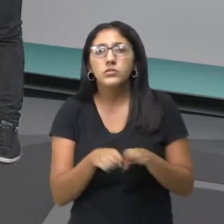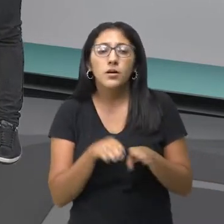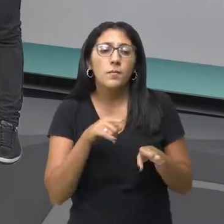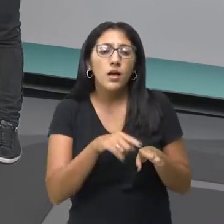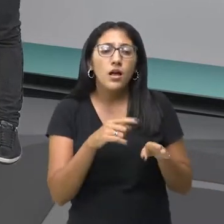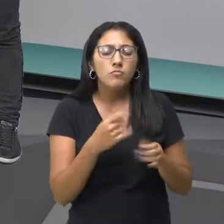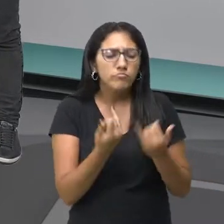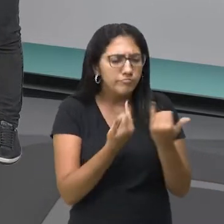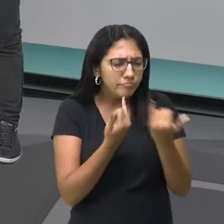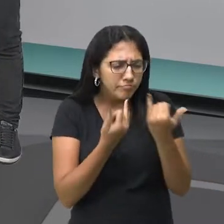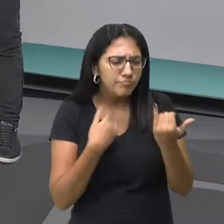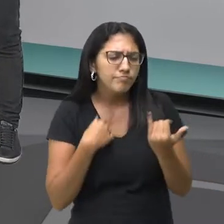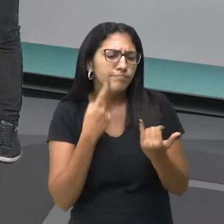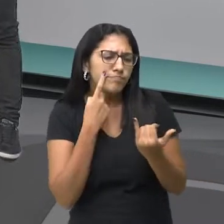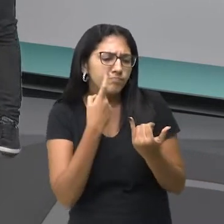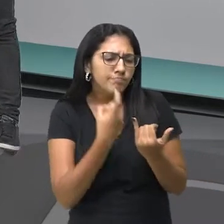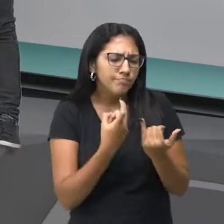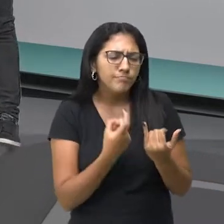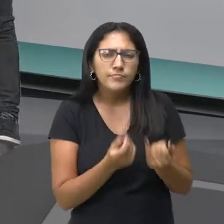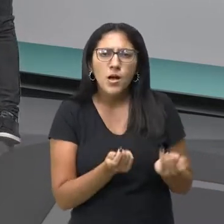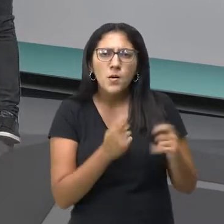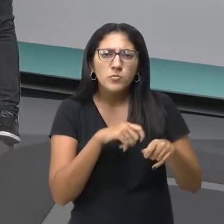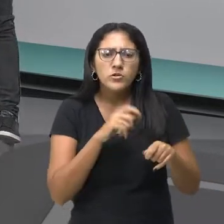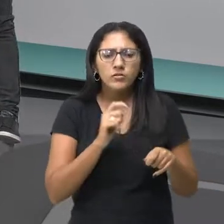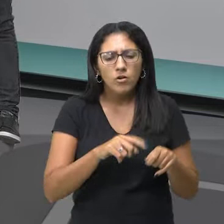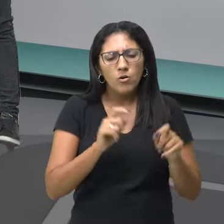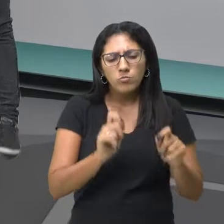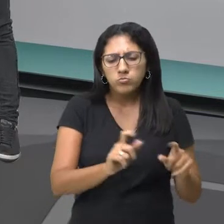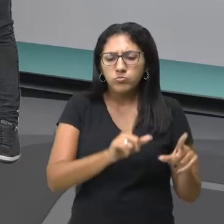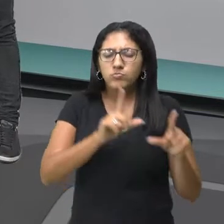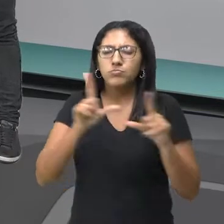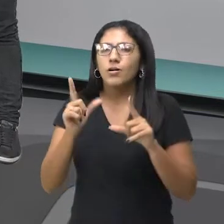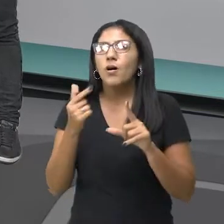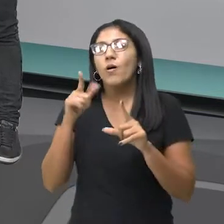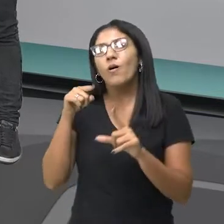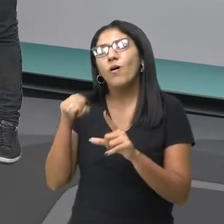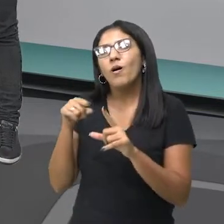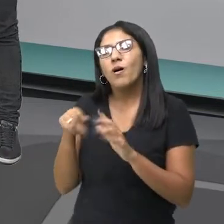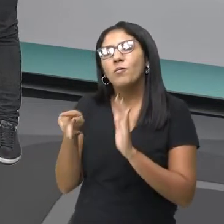muita atenção e que me permite ir para outro texto que tem aquela